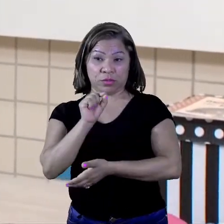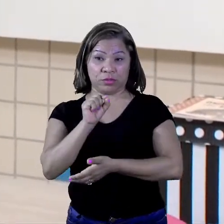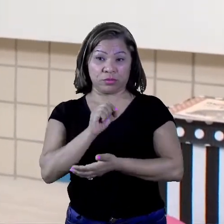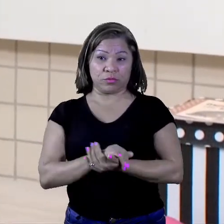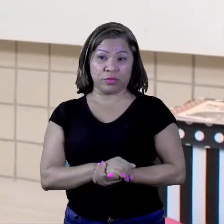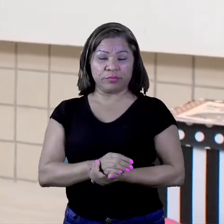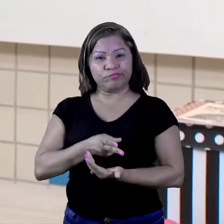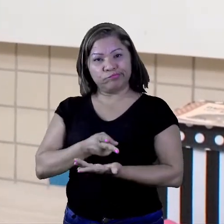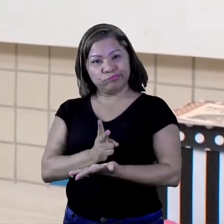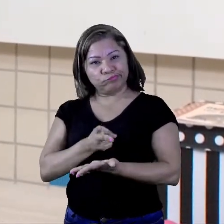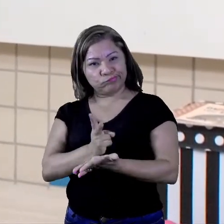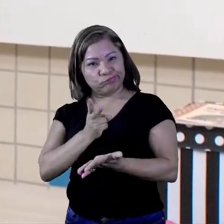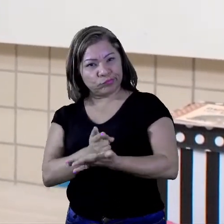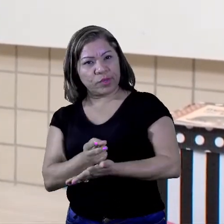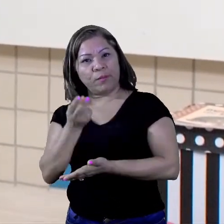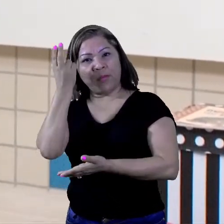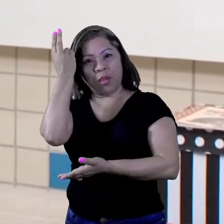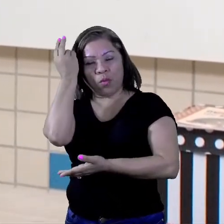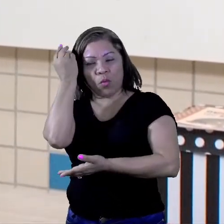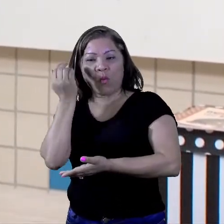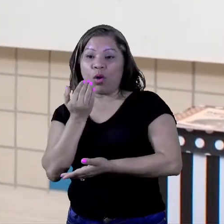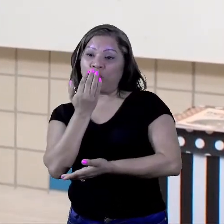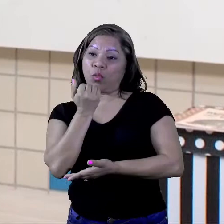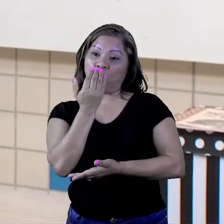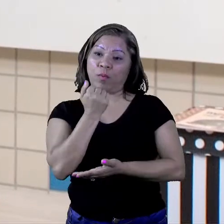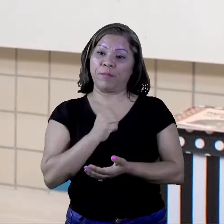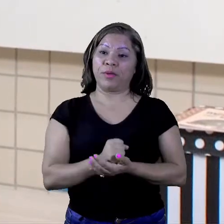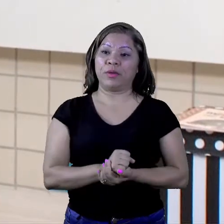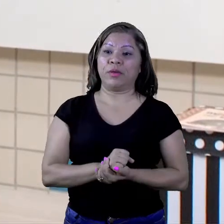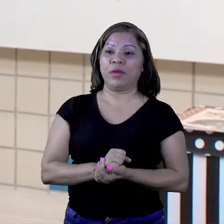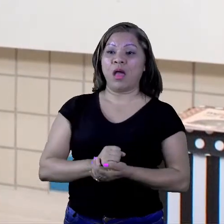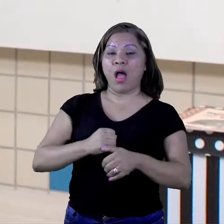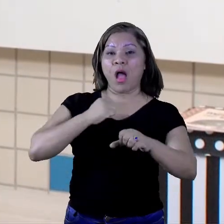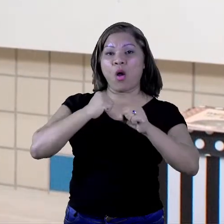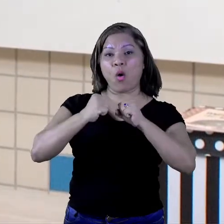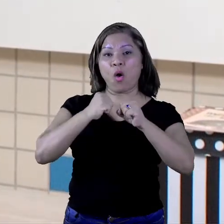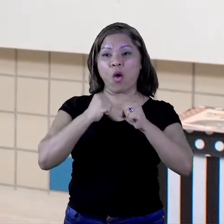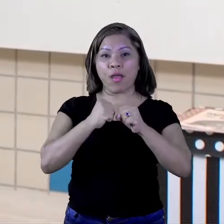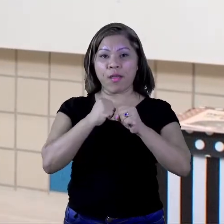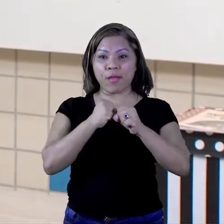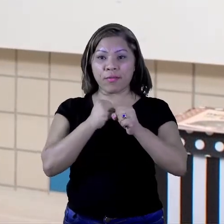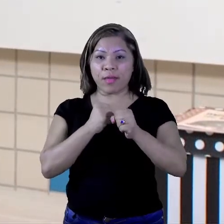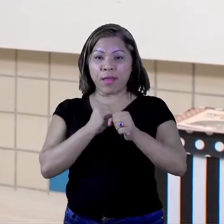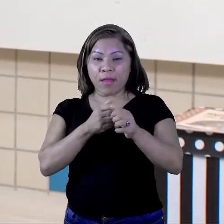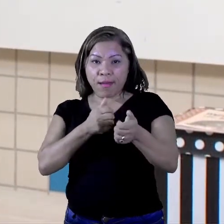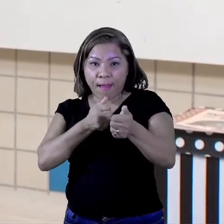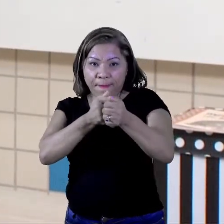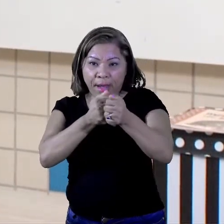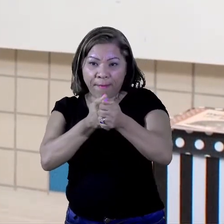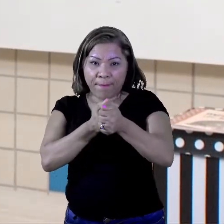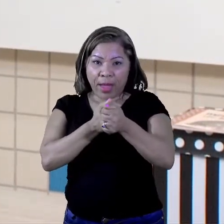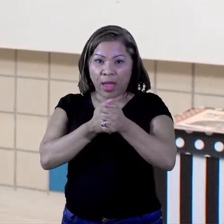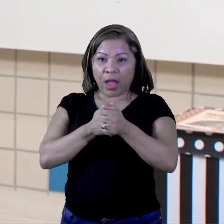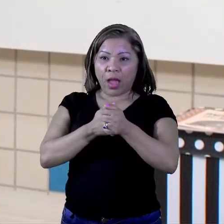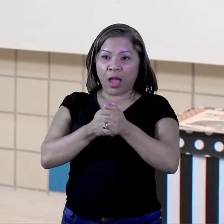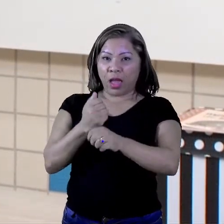coelho comia alguma coisa, ele corria para perto do espelho. E aí ele olhava o espelho,